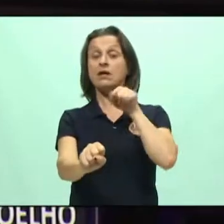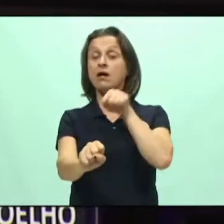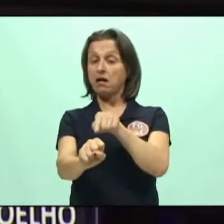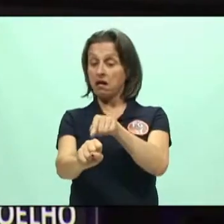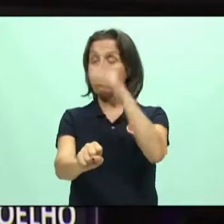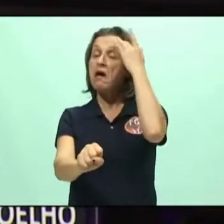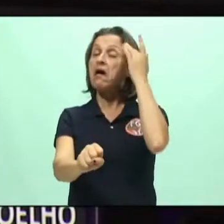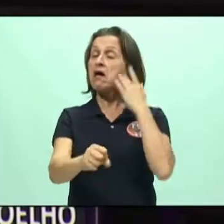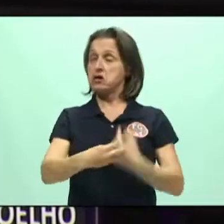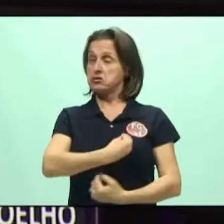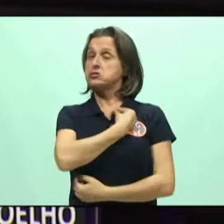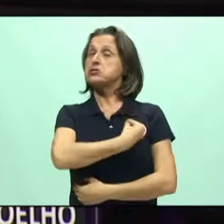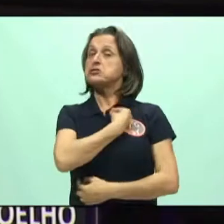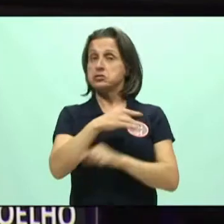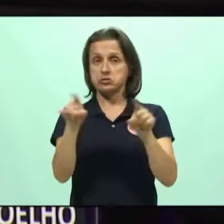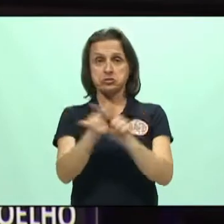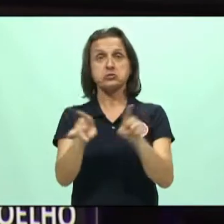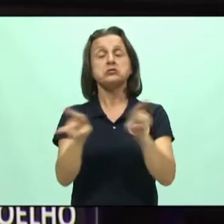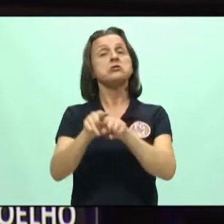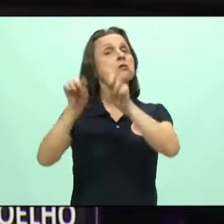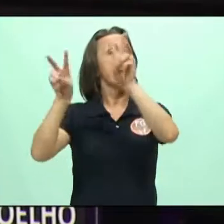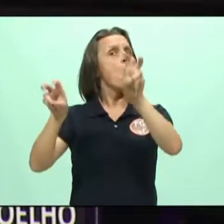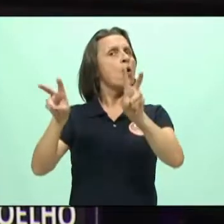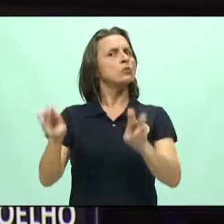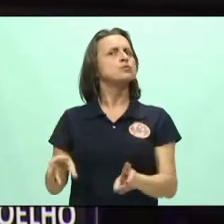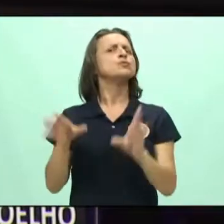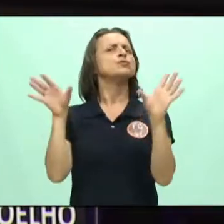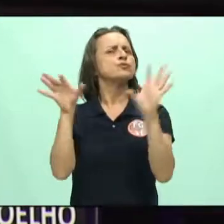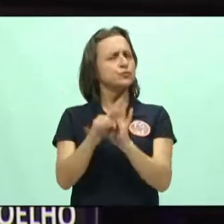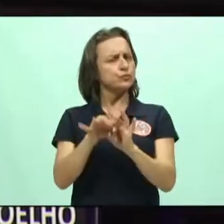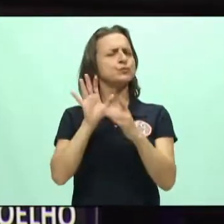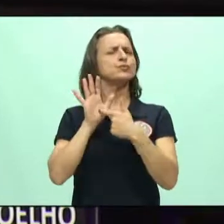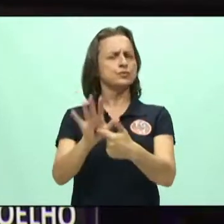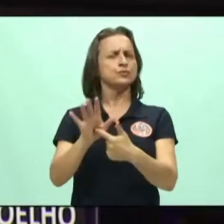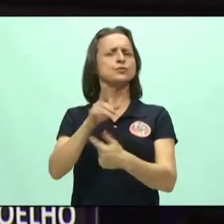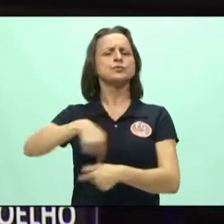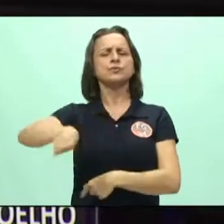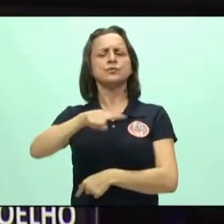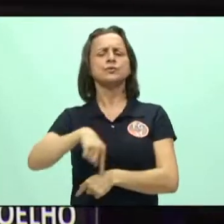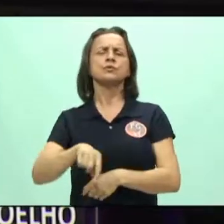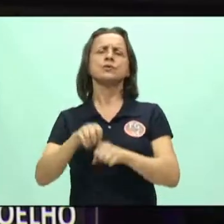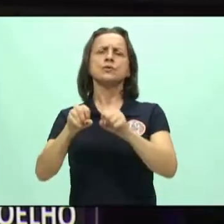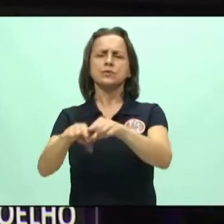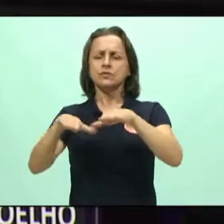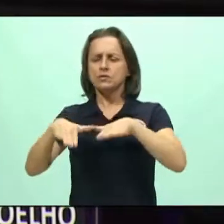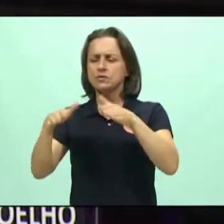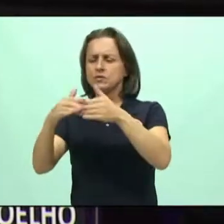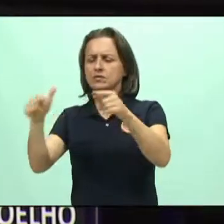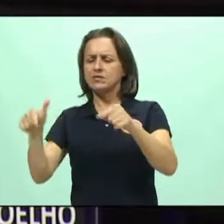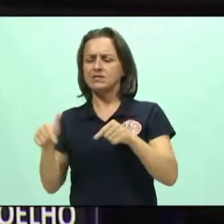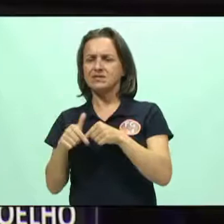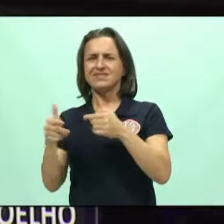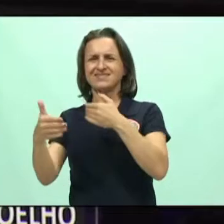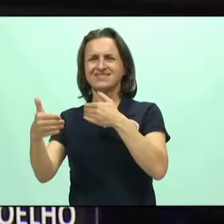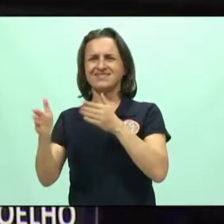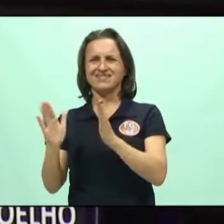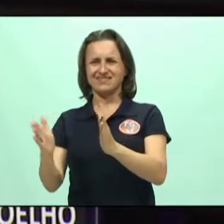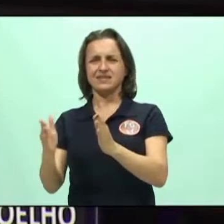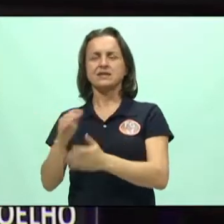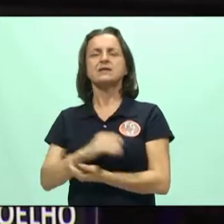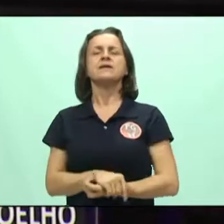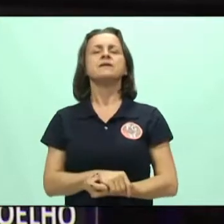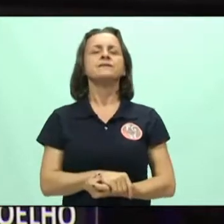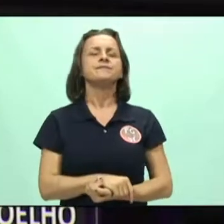um assunto que tá ligado também é o que foi apresentado é para nós ali no plenarinho então Eu